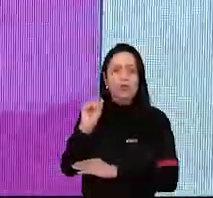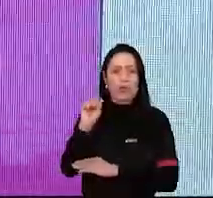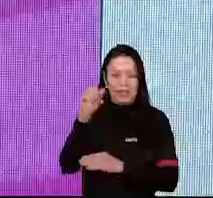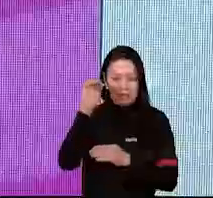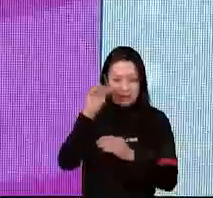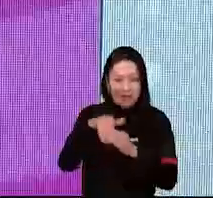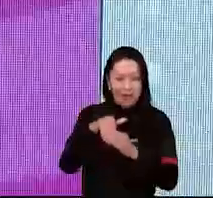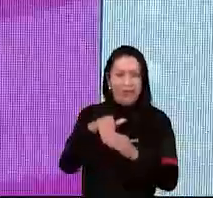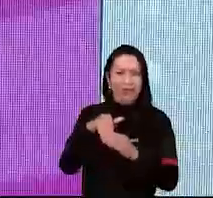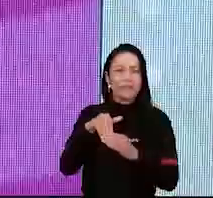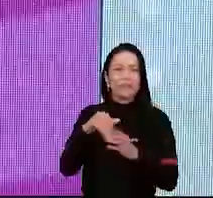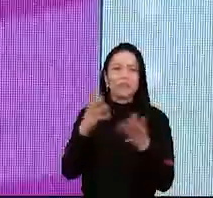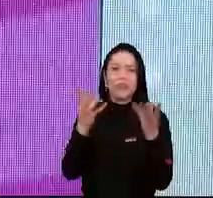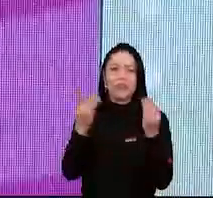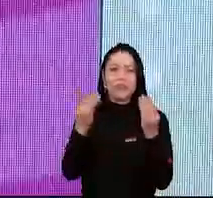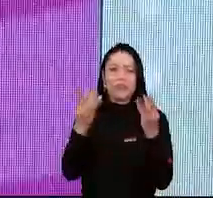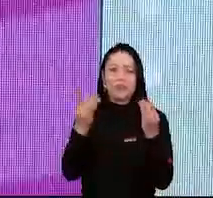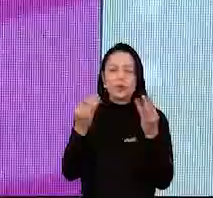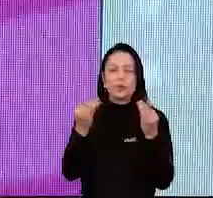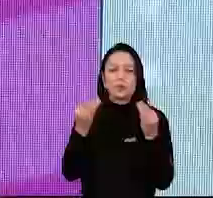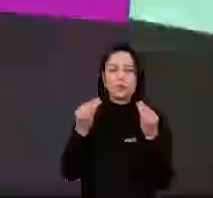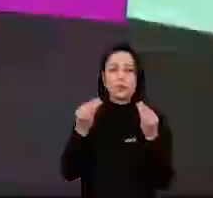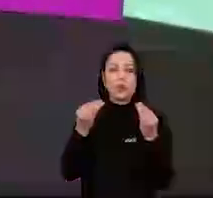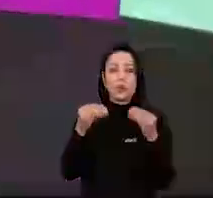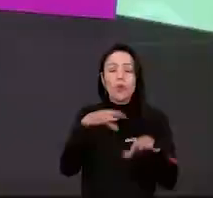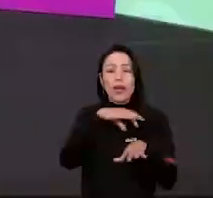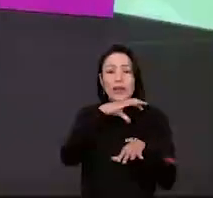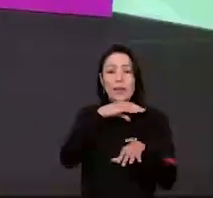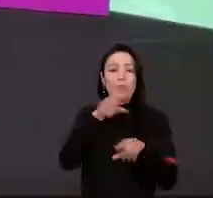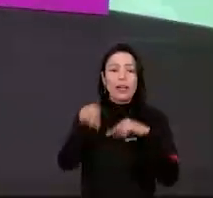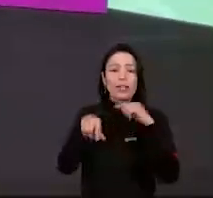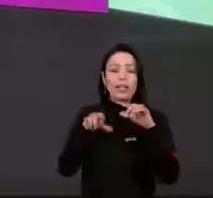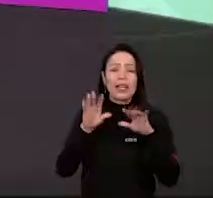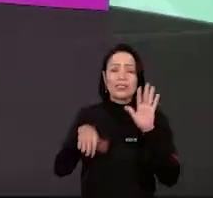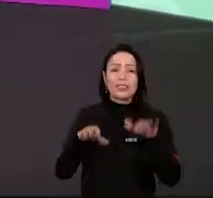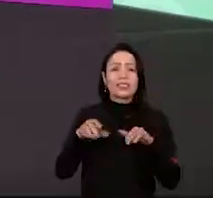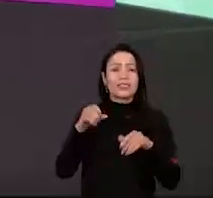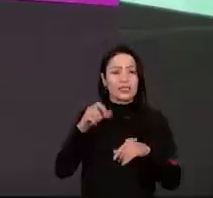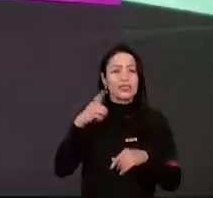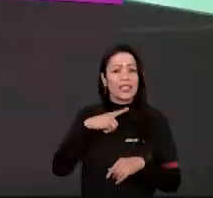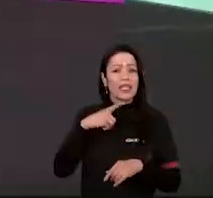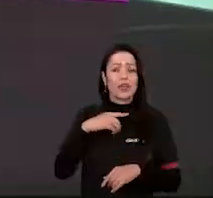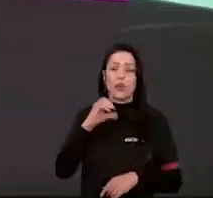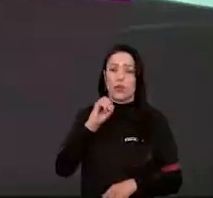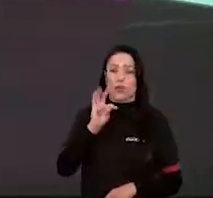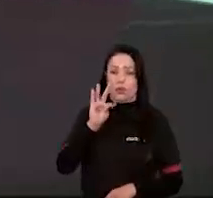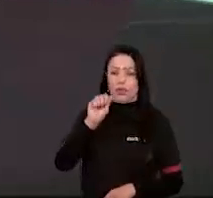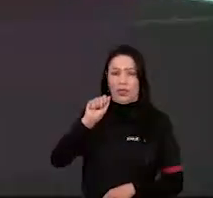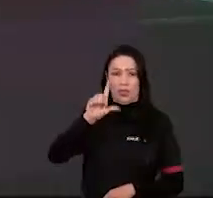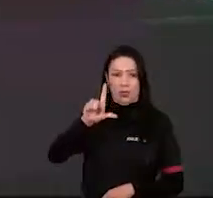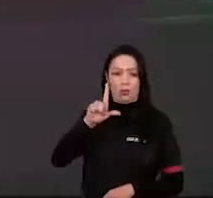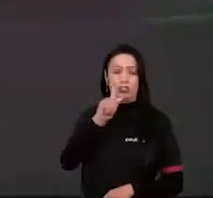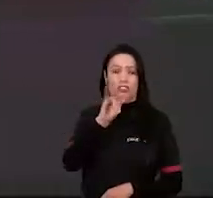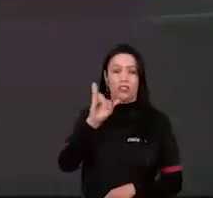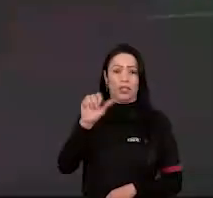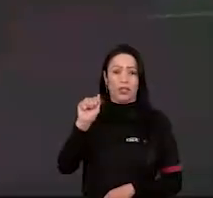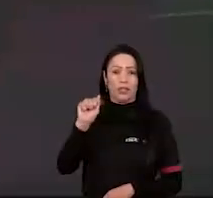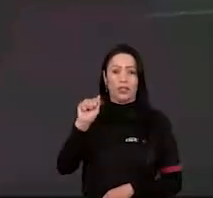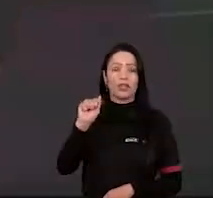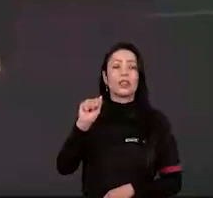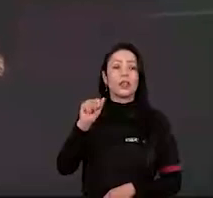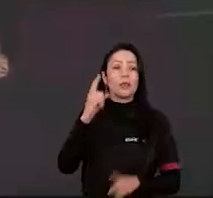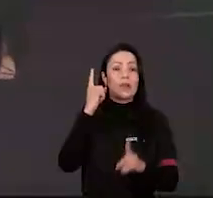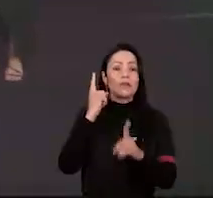conduto, muita secreção, o animal tem otalgia, como a gente já mencionou, você conseguir avaliar o canal como um todo e até o